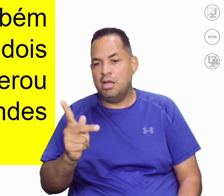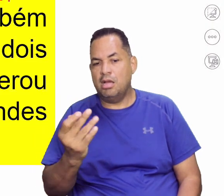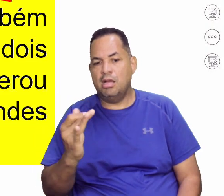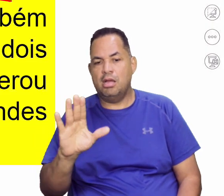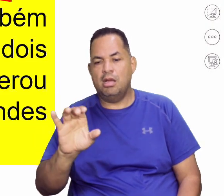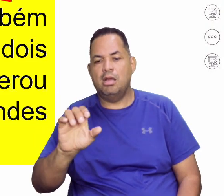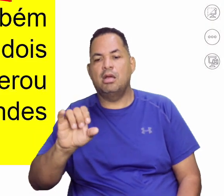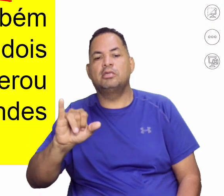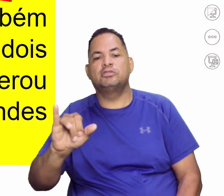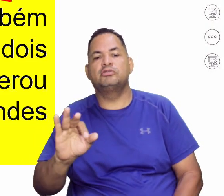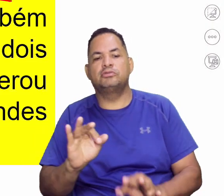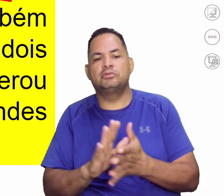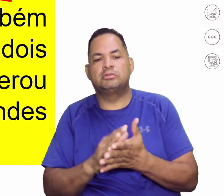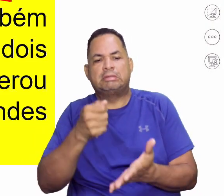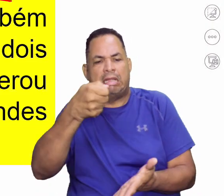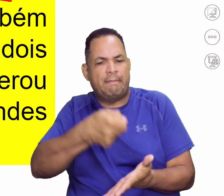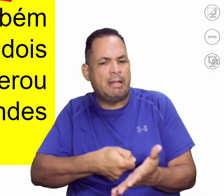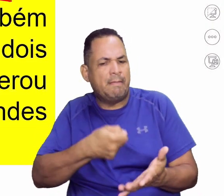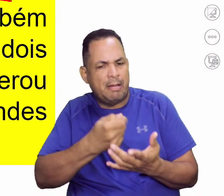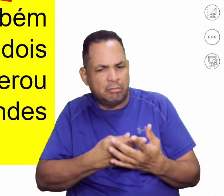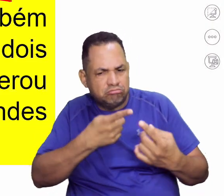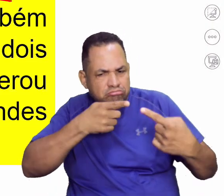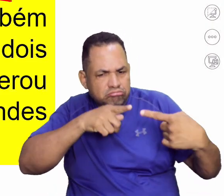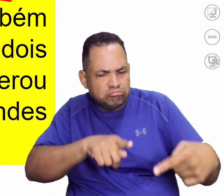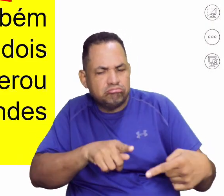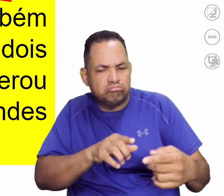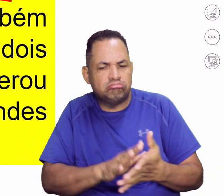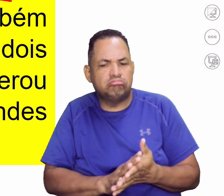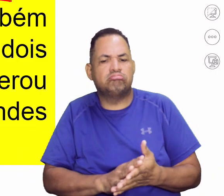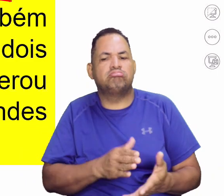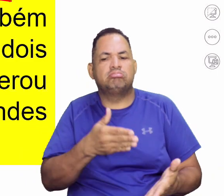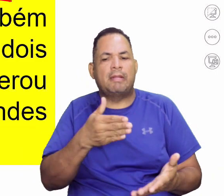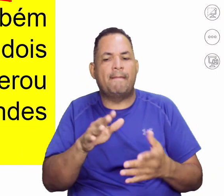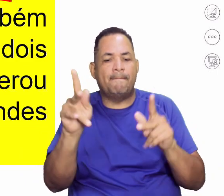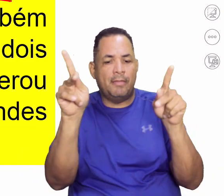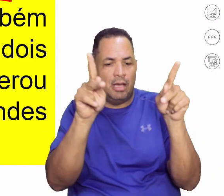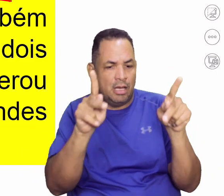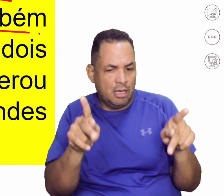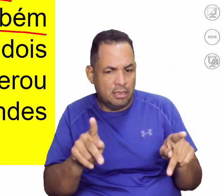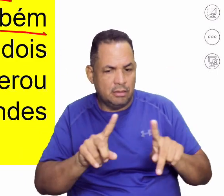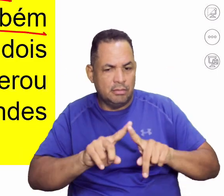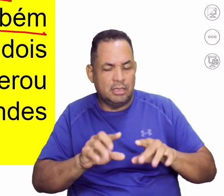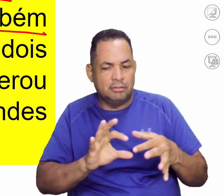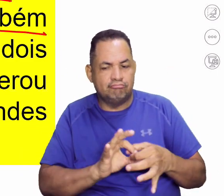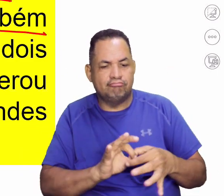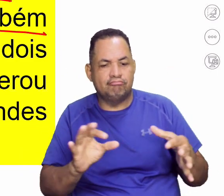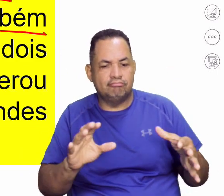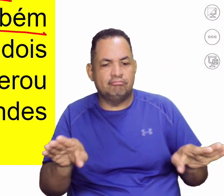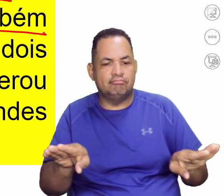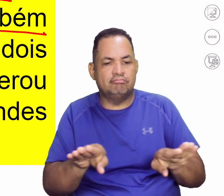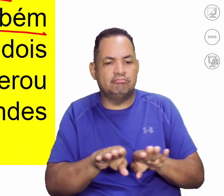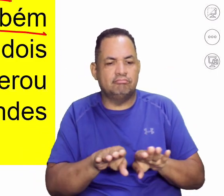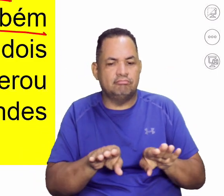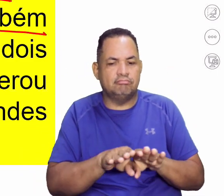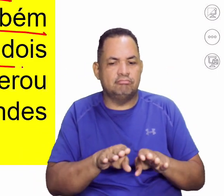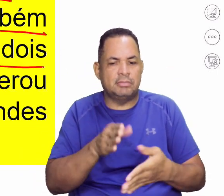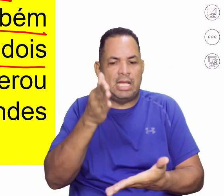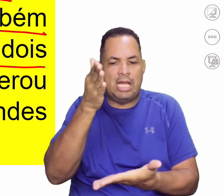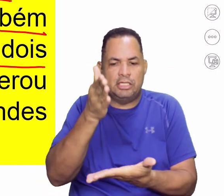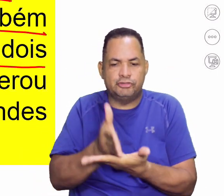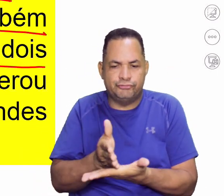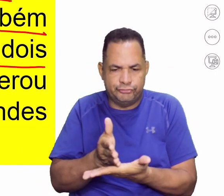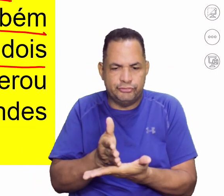desobediência civil e resistência pacífica. No entanto, a independência também levou à divisão